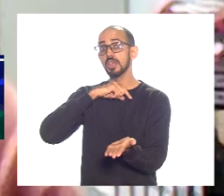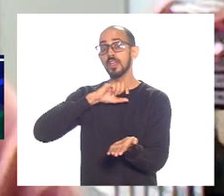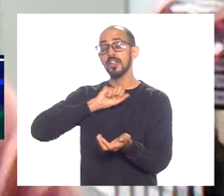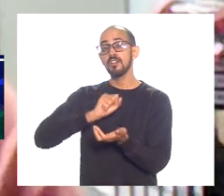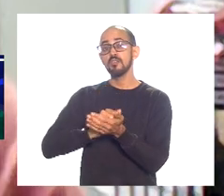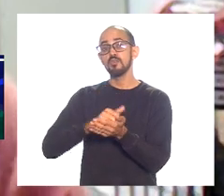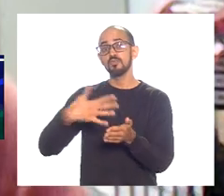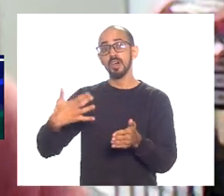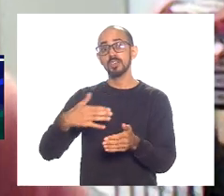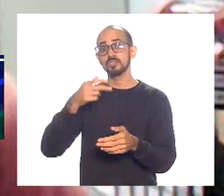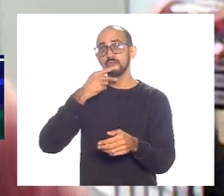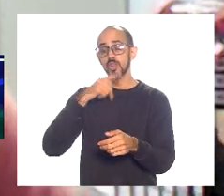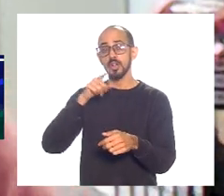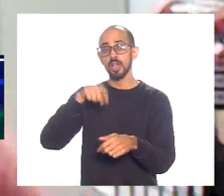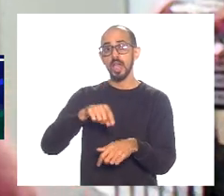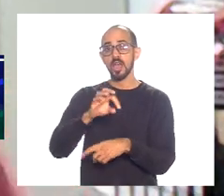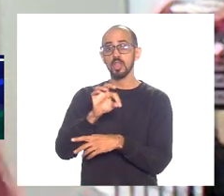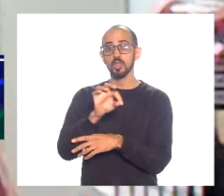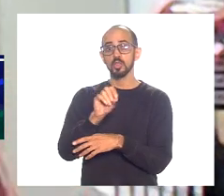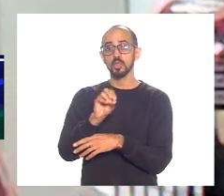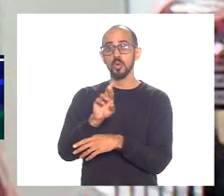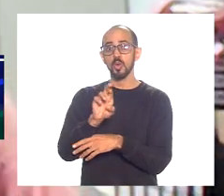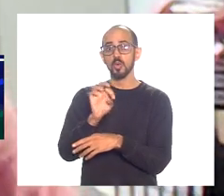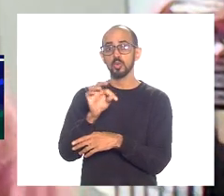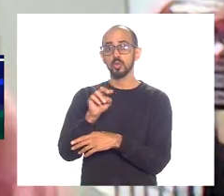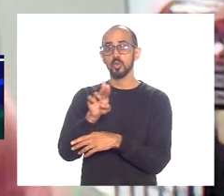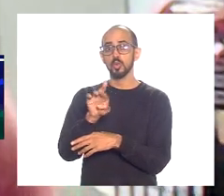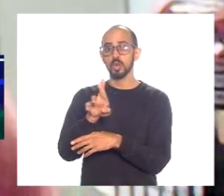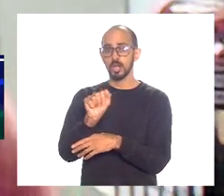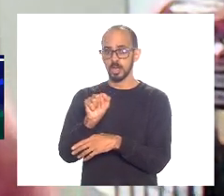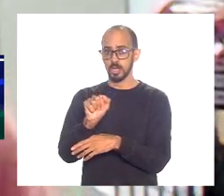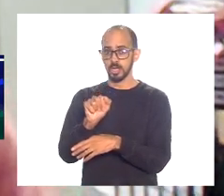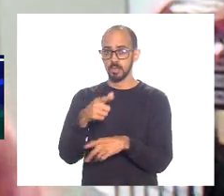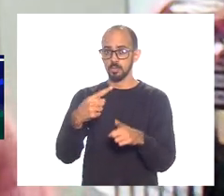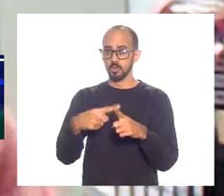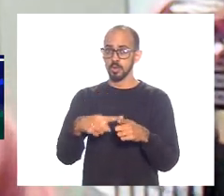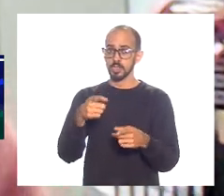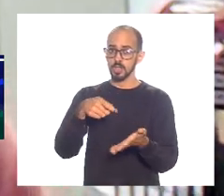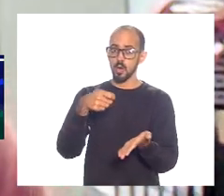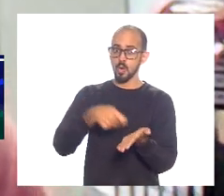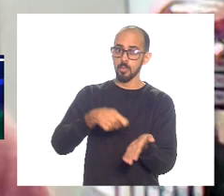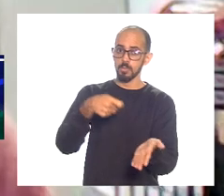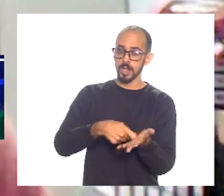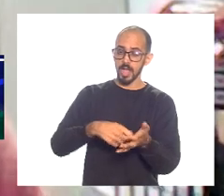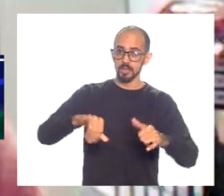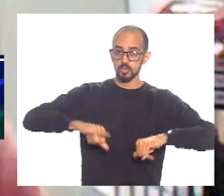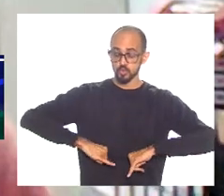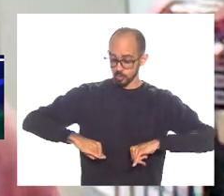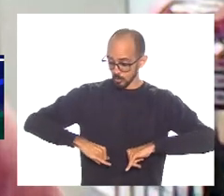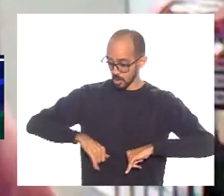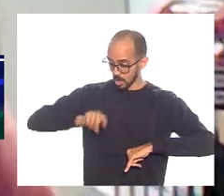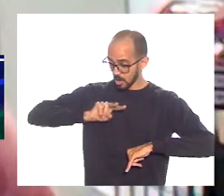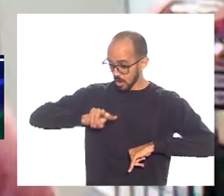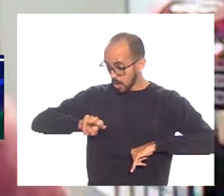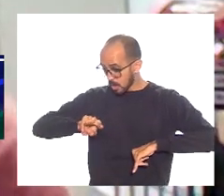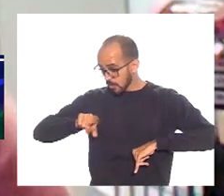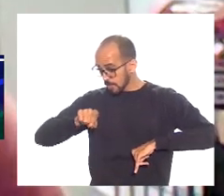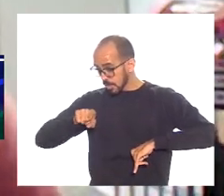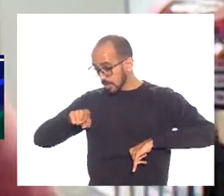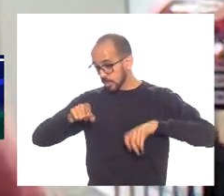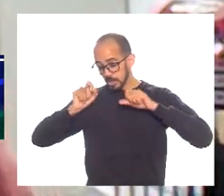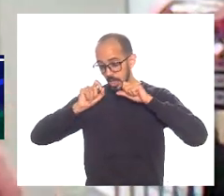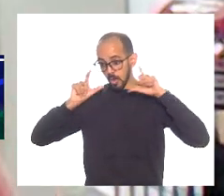configura como uma prática de tortura, porque você se vê obrigado a infligir sofrimento ao paciente com ele acordado, com